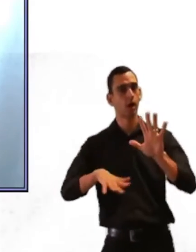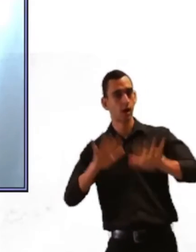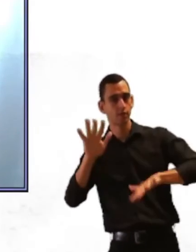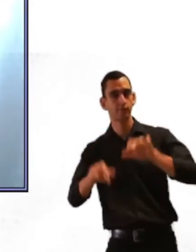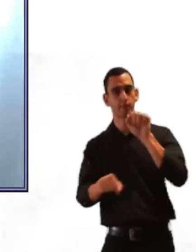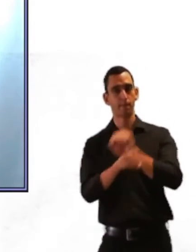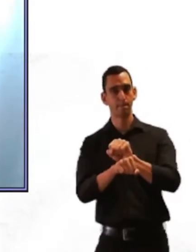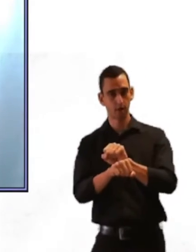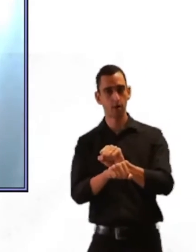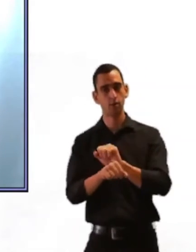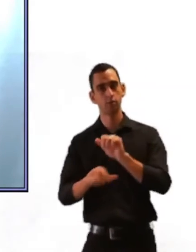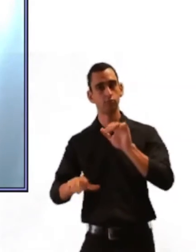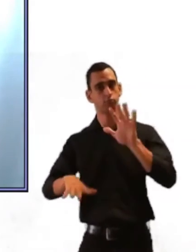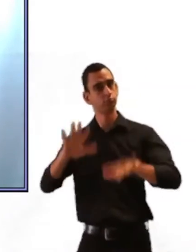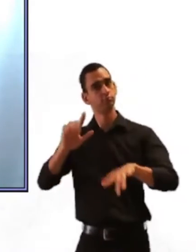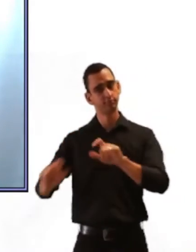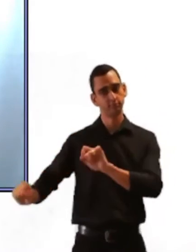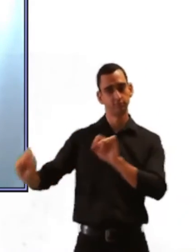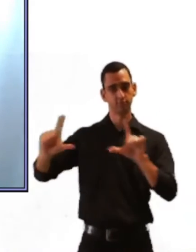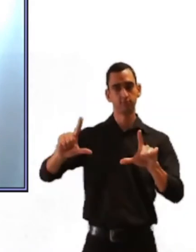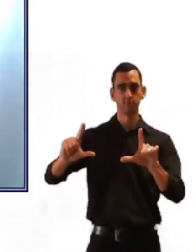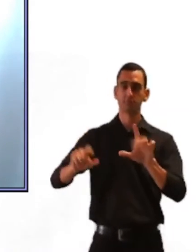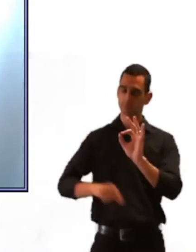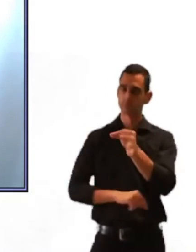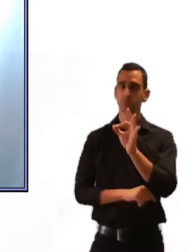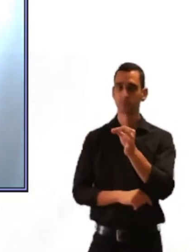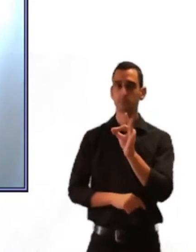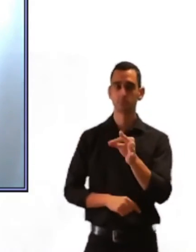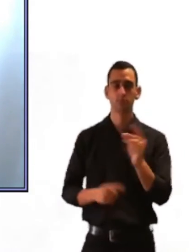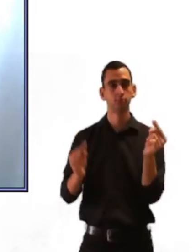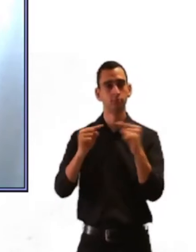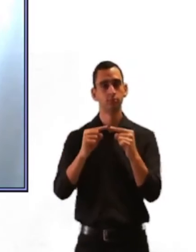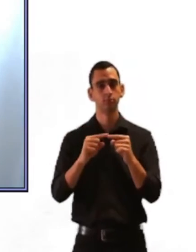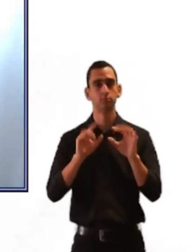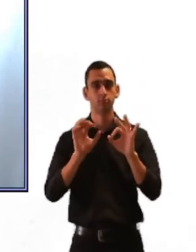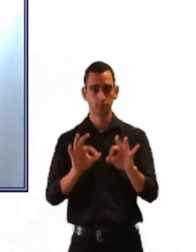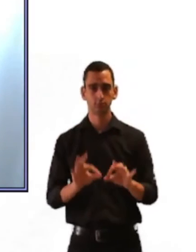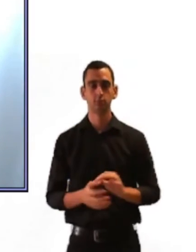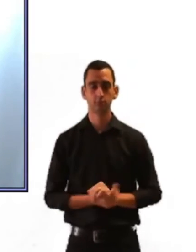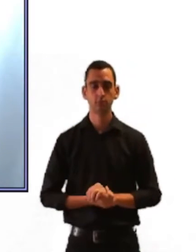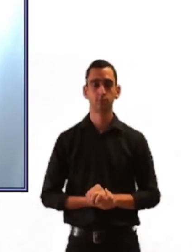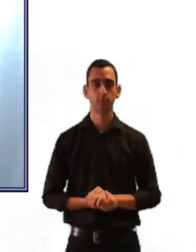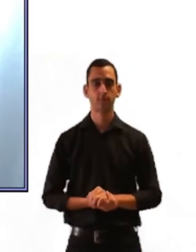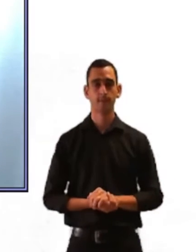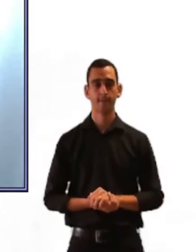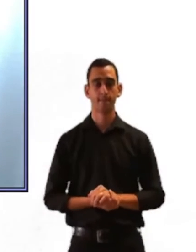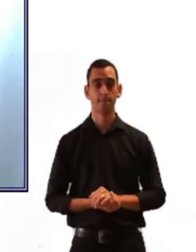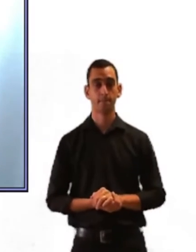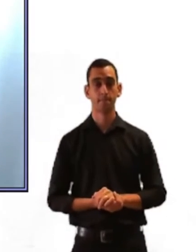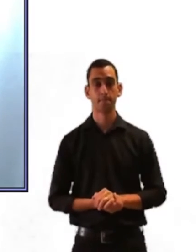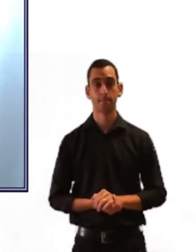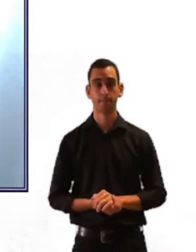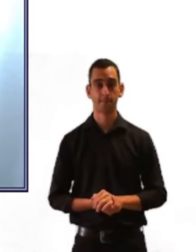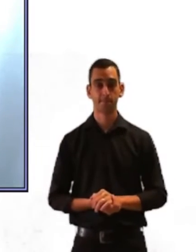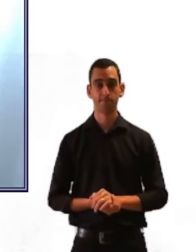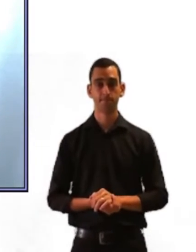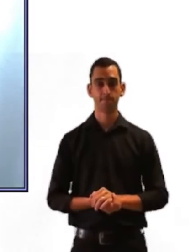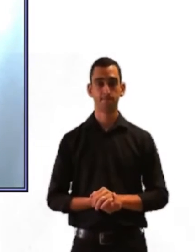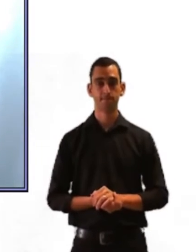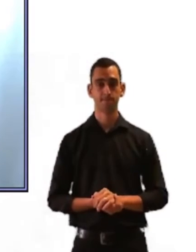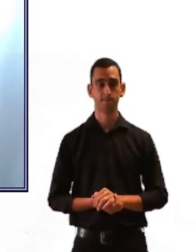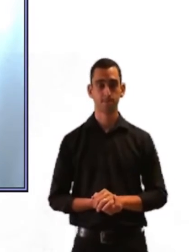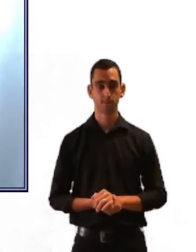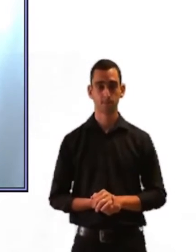para não ficar, né, o tempo todo com os slides aí e com essa. Perfeito. Então, Funciona eu bem. vou aqui.